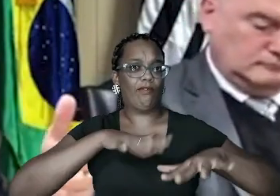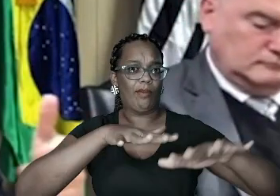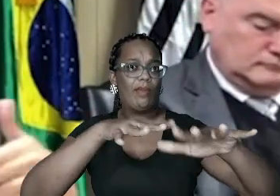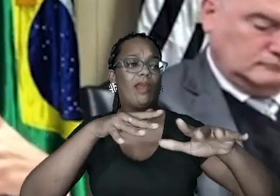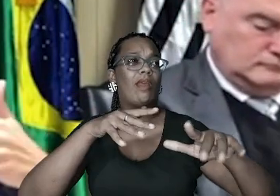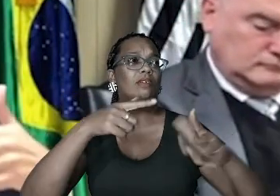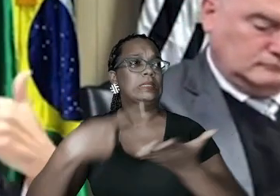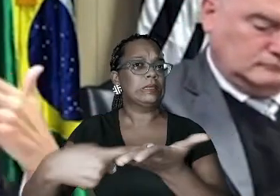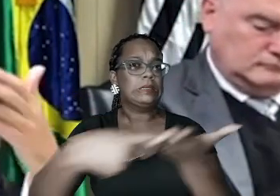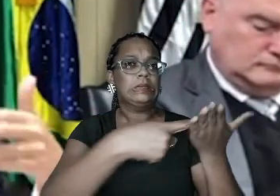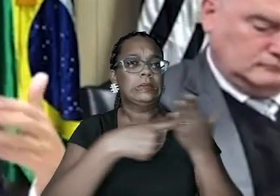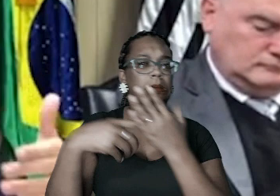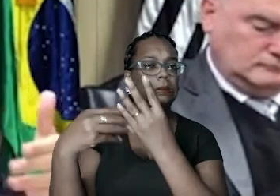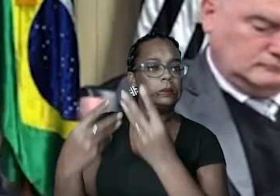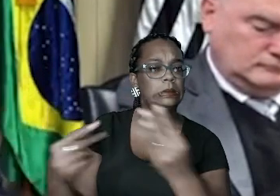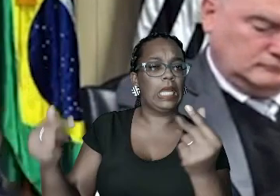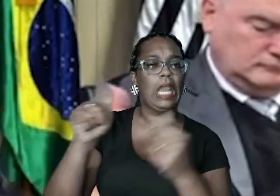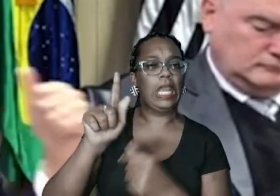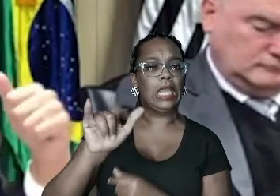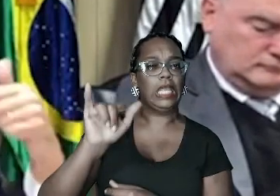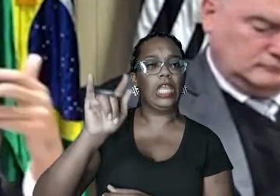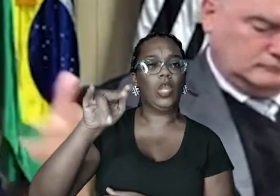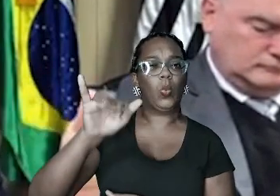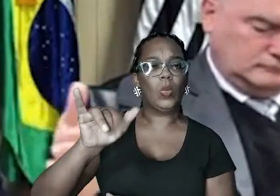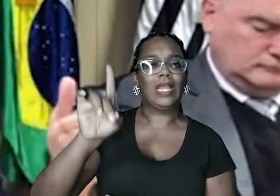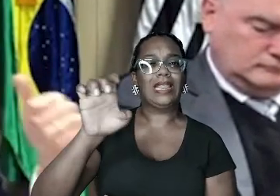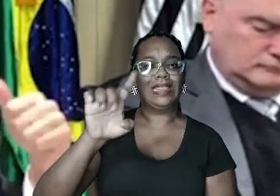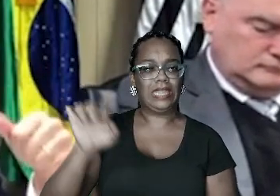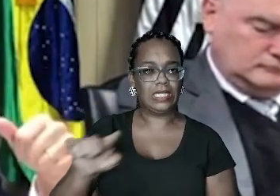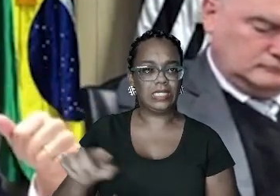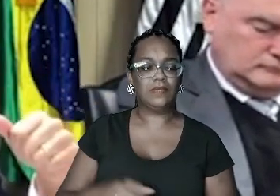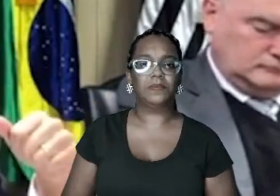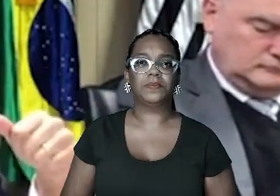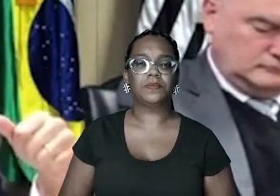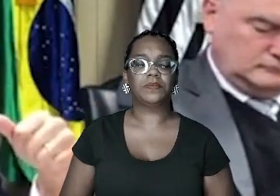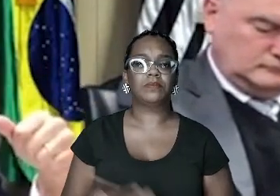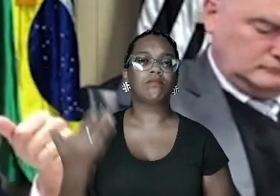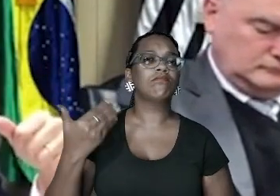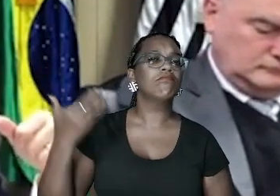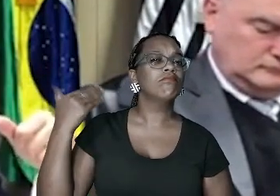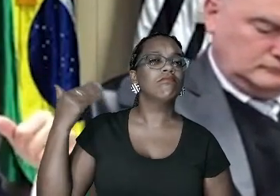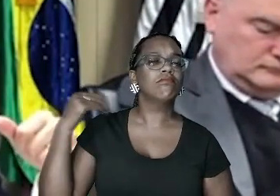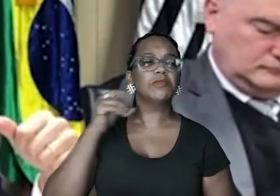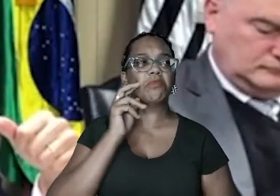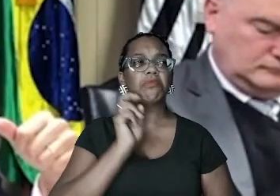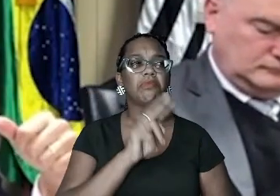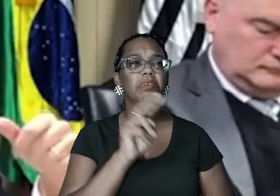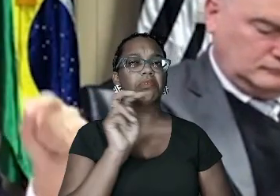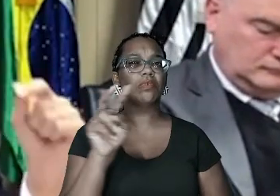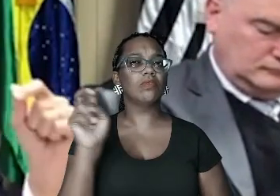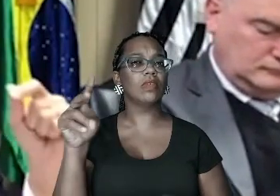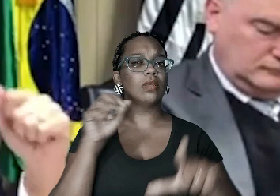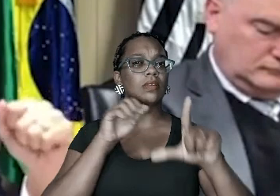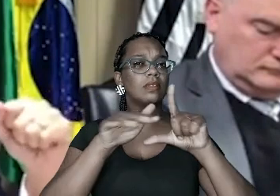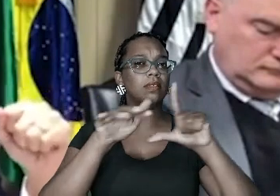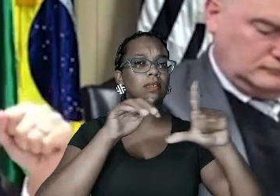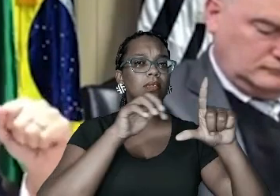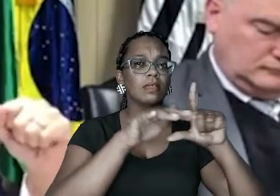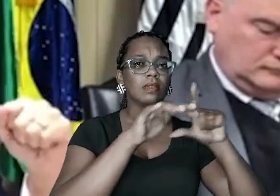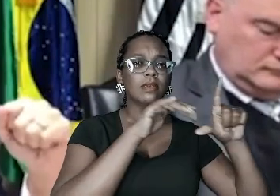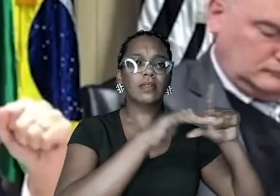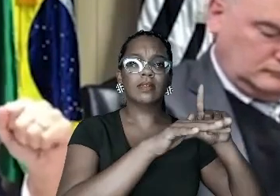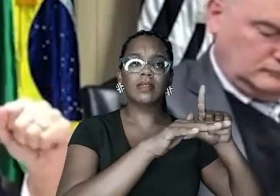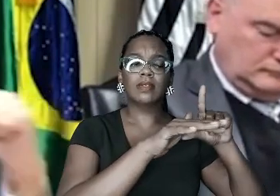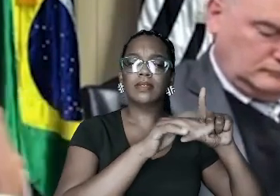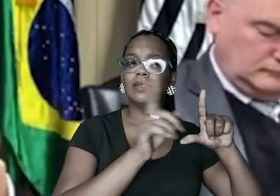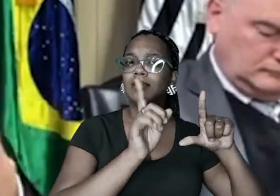em bolsa são bastante sujeitos esse tipo de movimento tem tido uma certa liquidez começou a ver